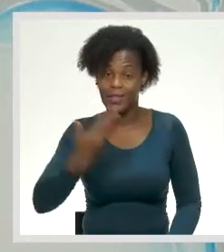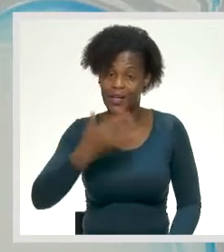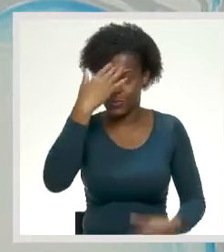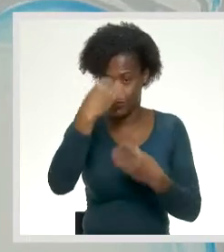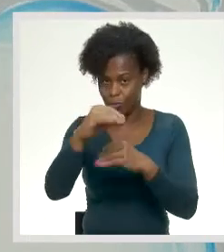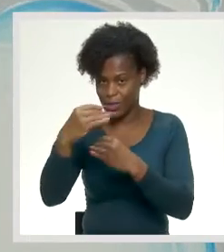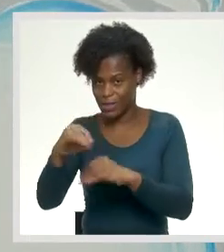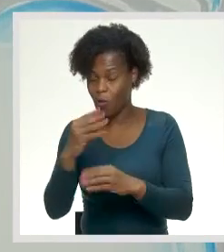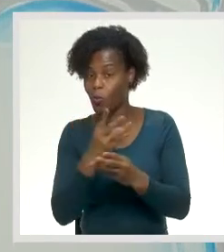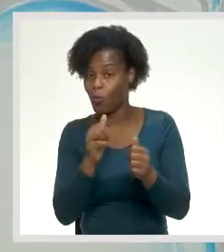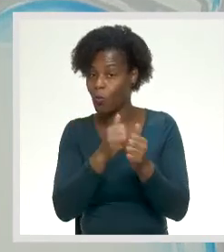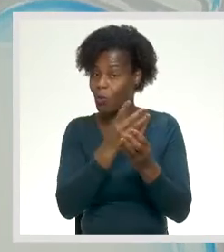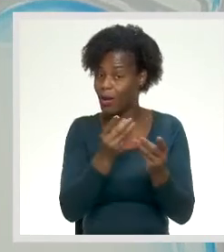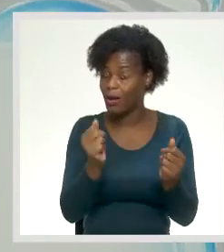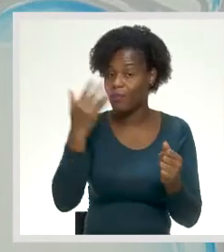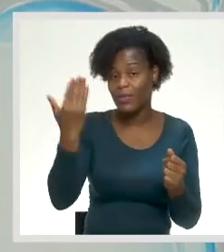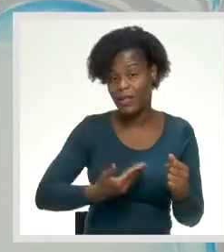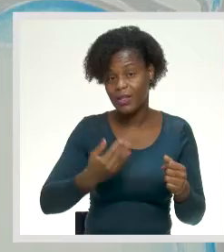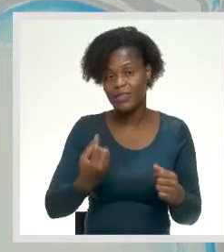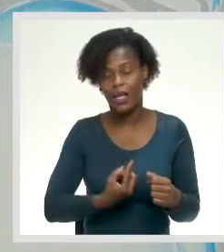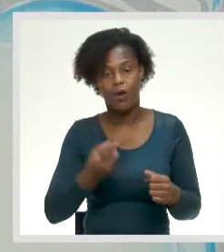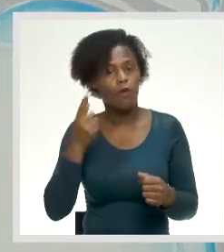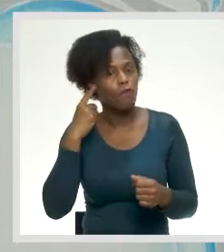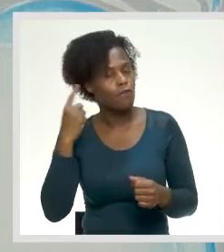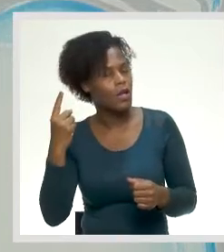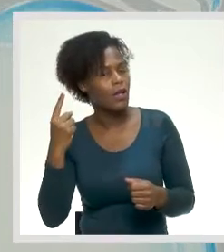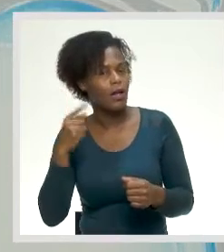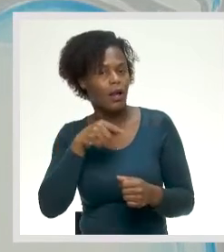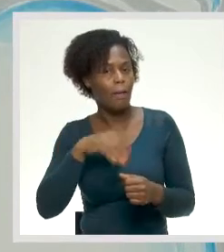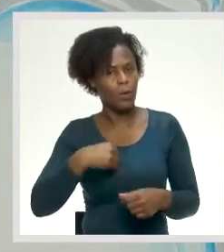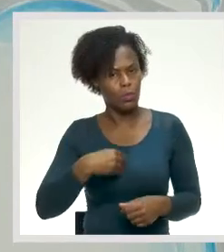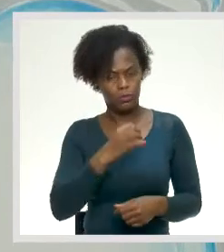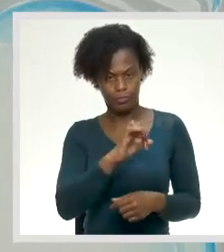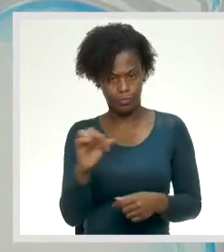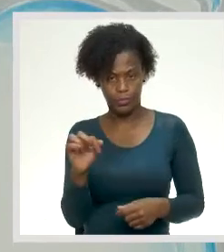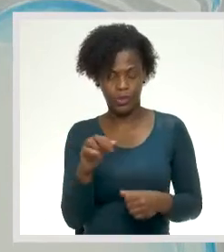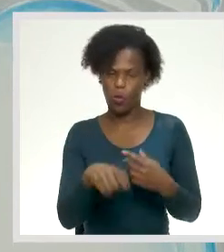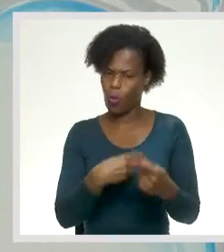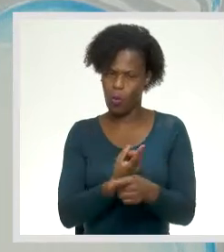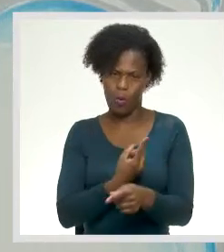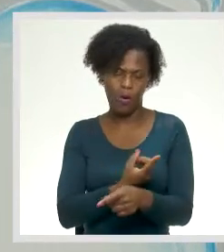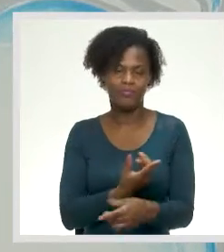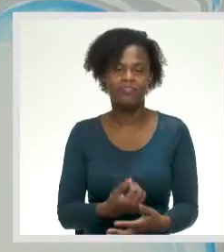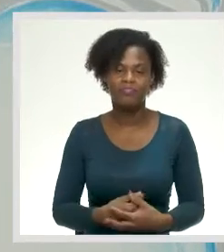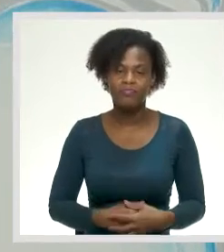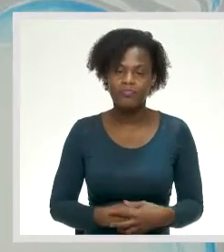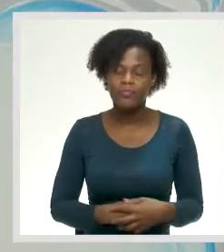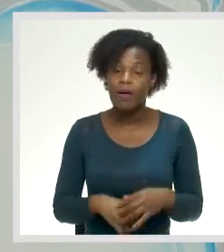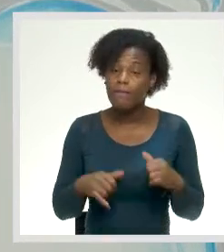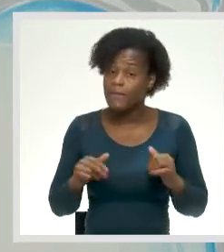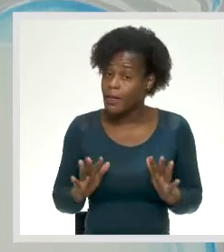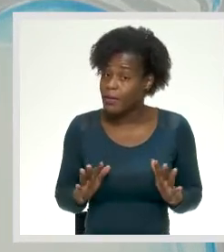ter uma educação de qualidade, direito de serem ouvidos nas vossas preocupações, etc, etc.